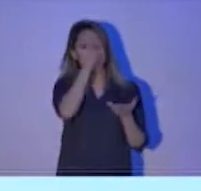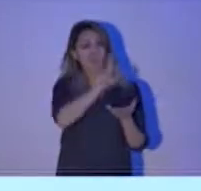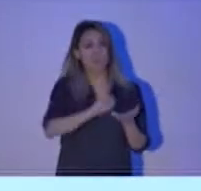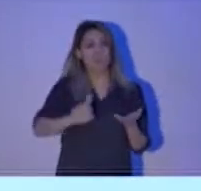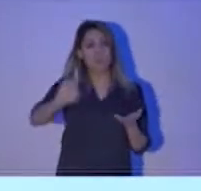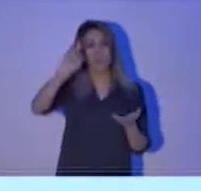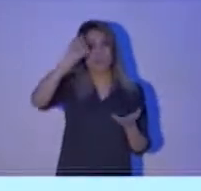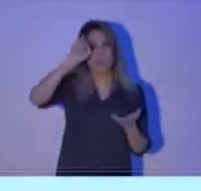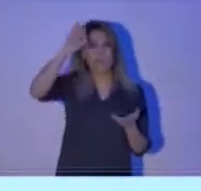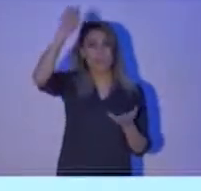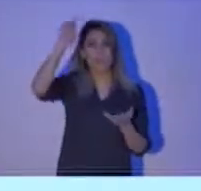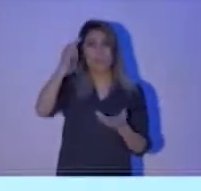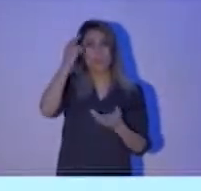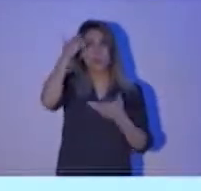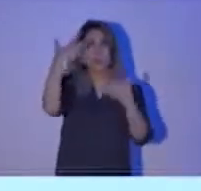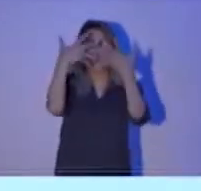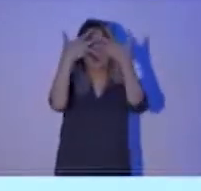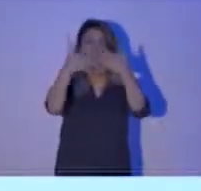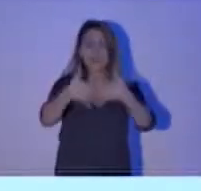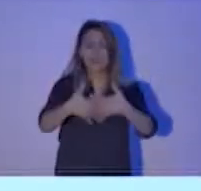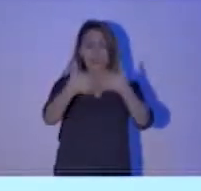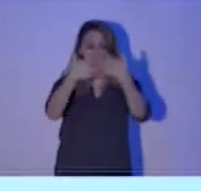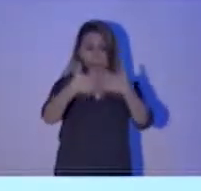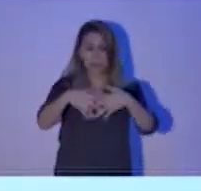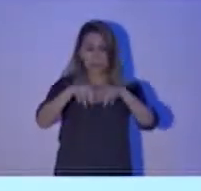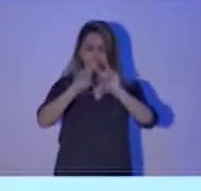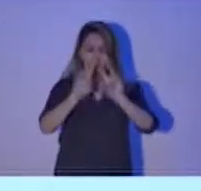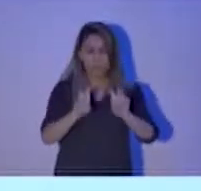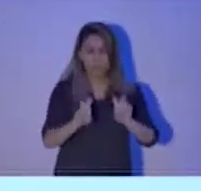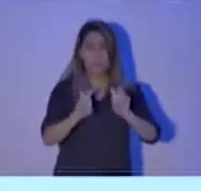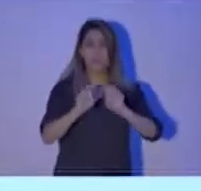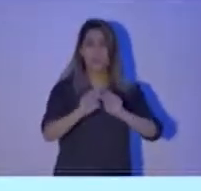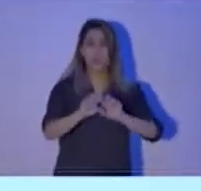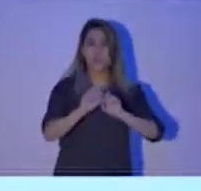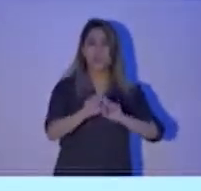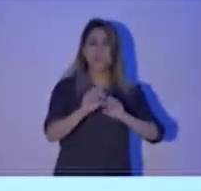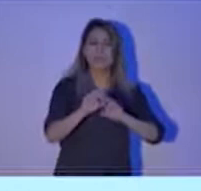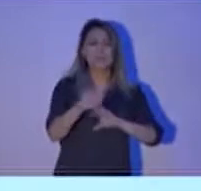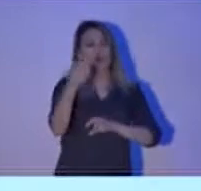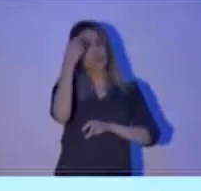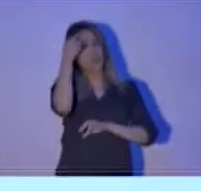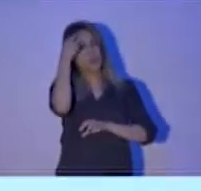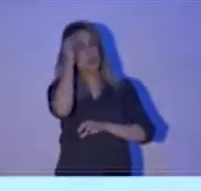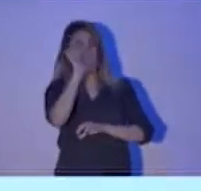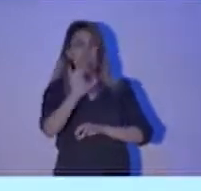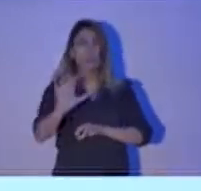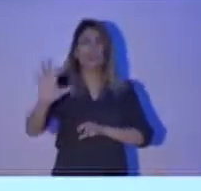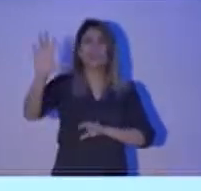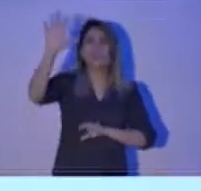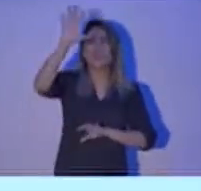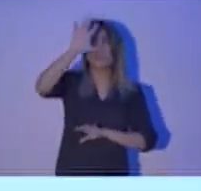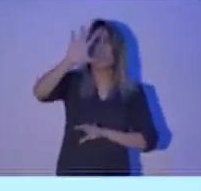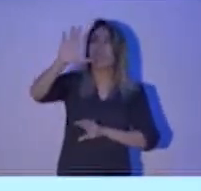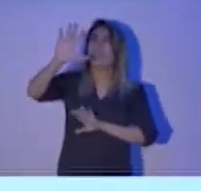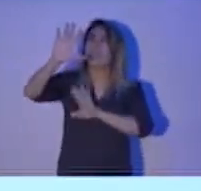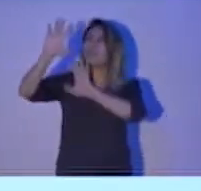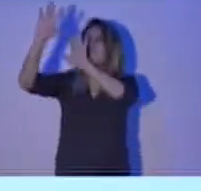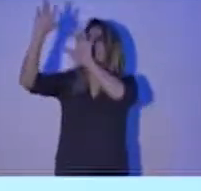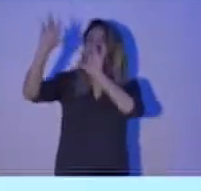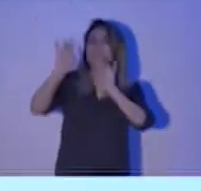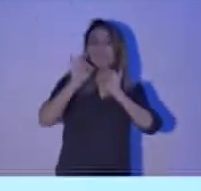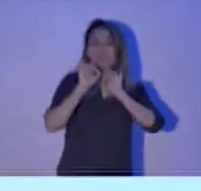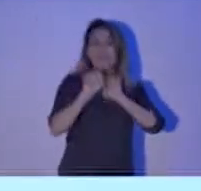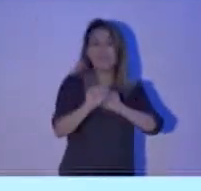dia também de pensar educação, de fazer educação, de sonhar pela educação. Cumprimentar o